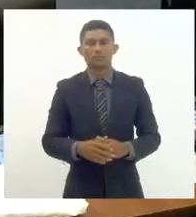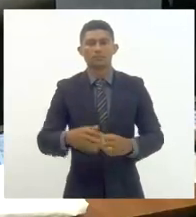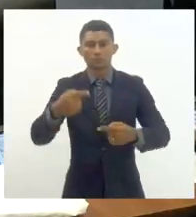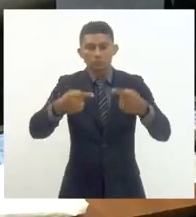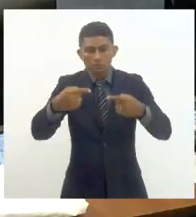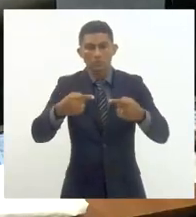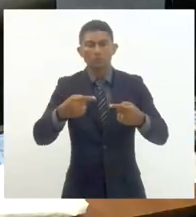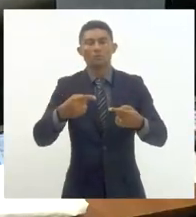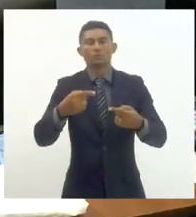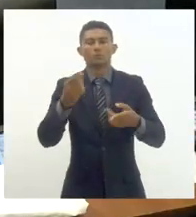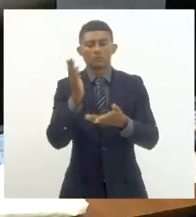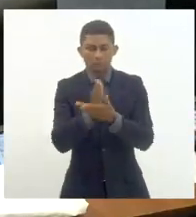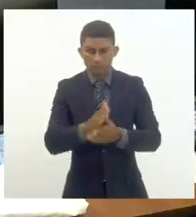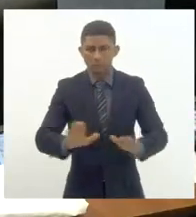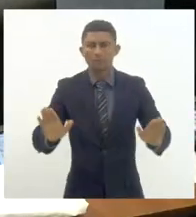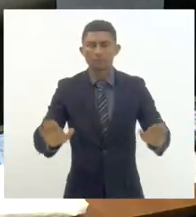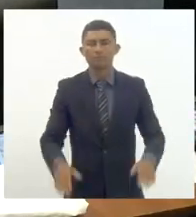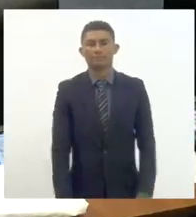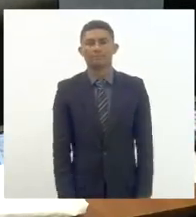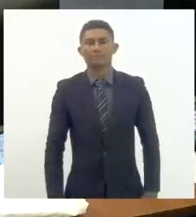discussão.